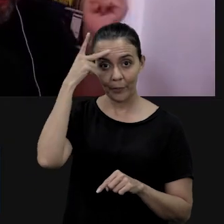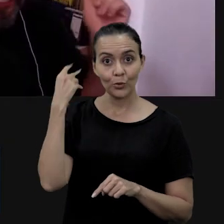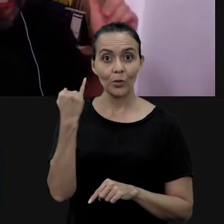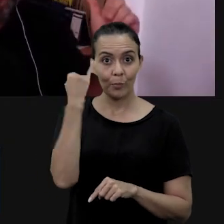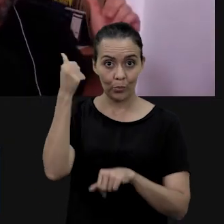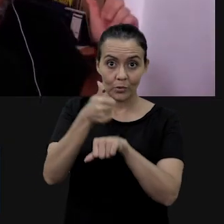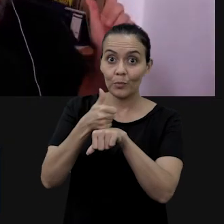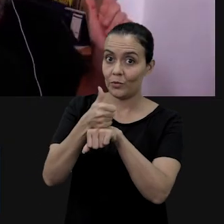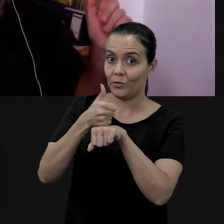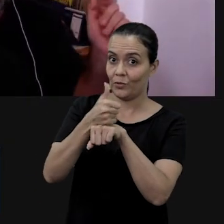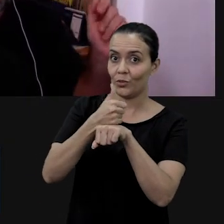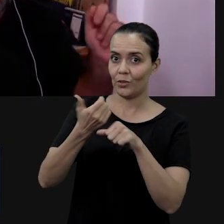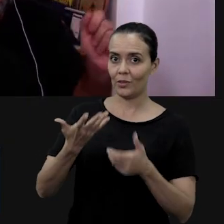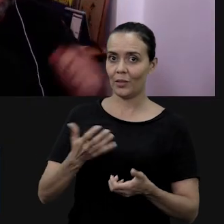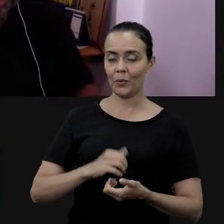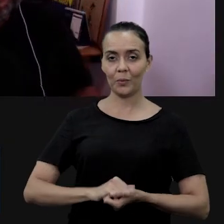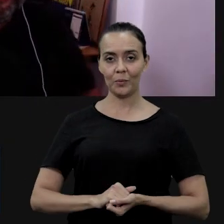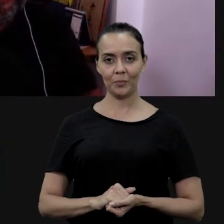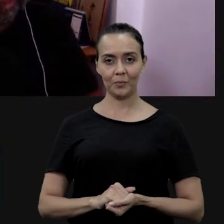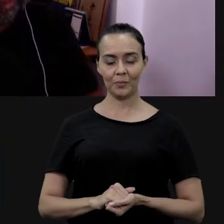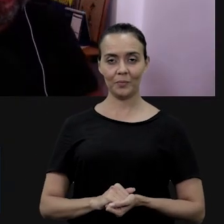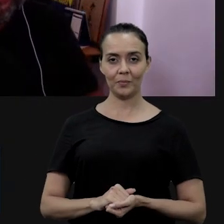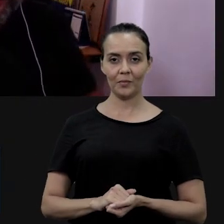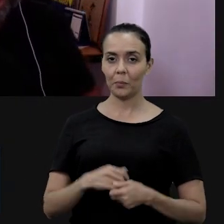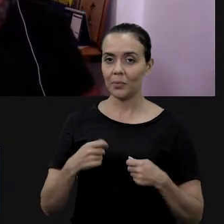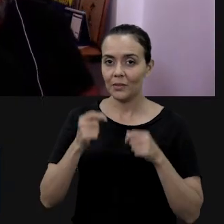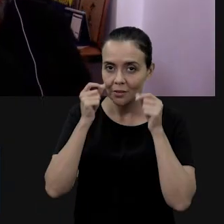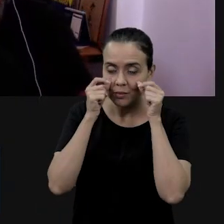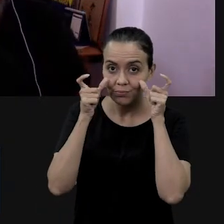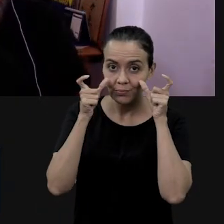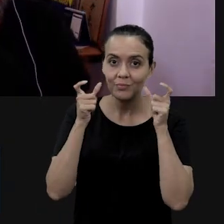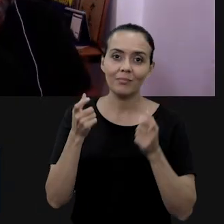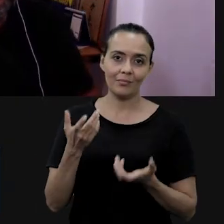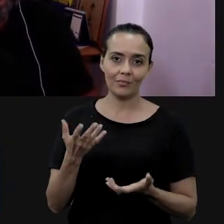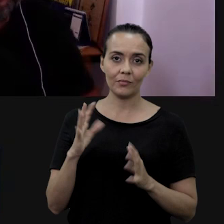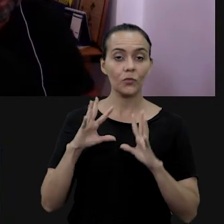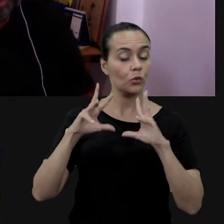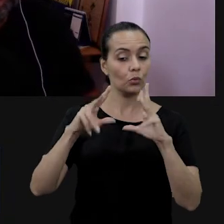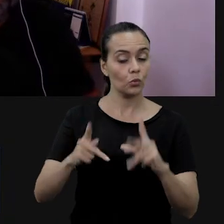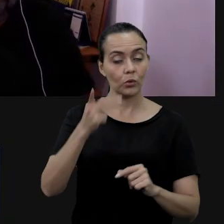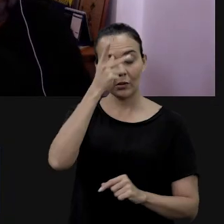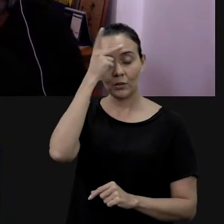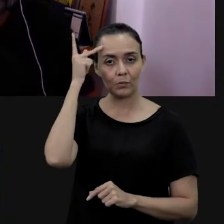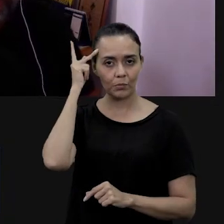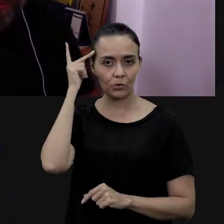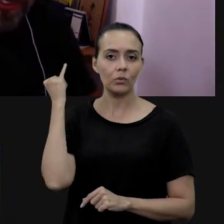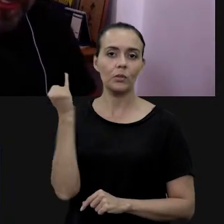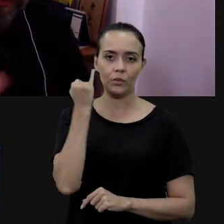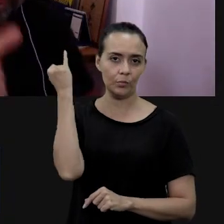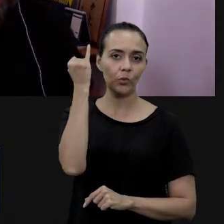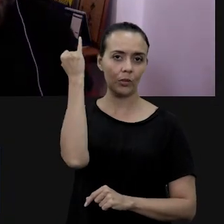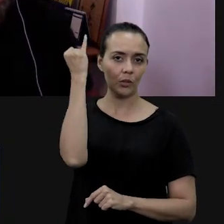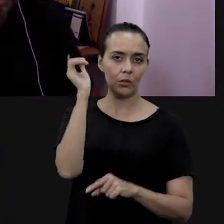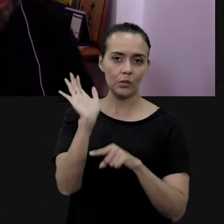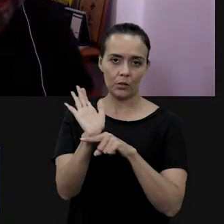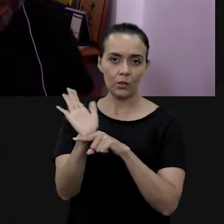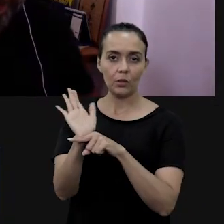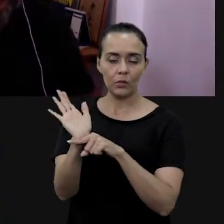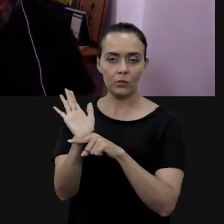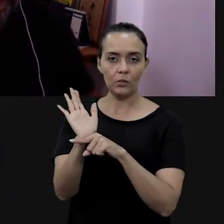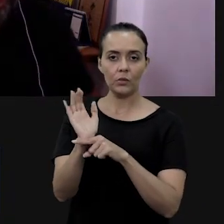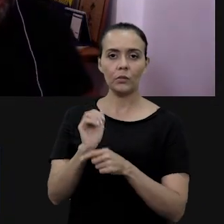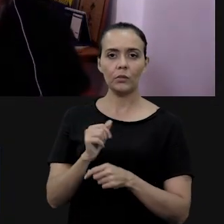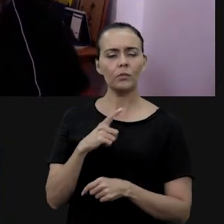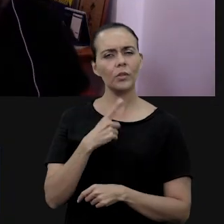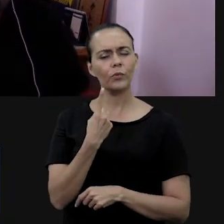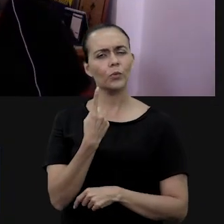um despertar, assim, que desse outro lado, né? Todos são importantes para o